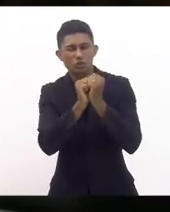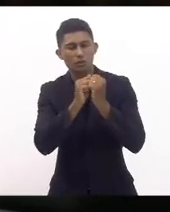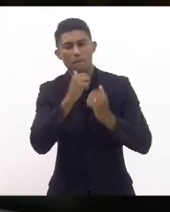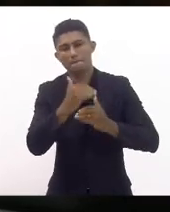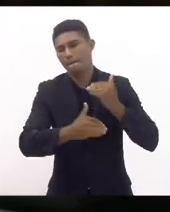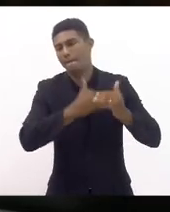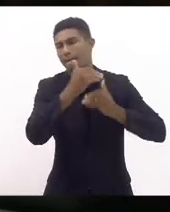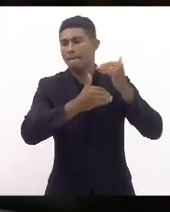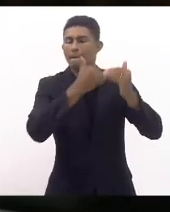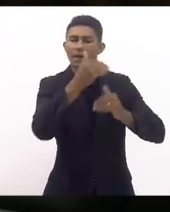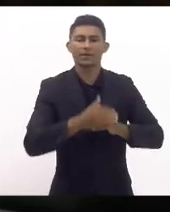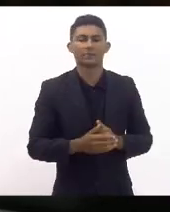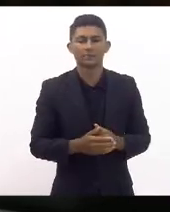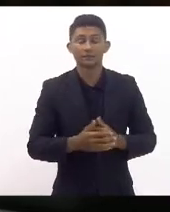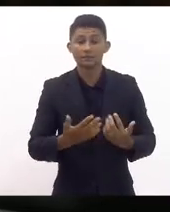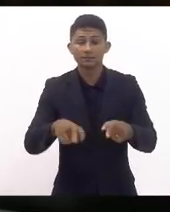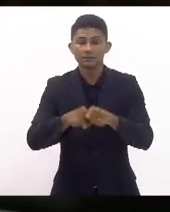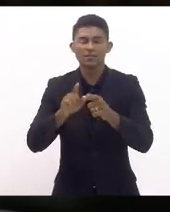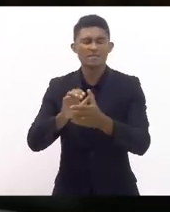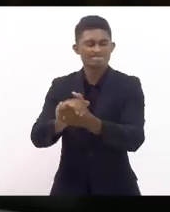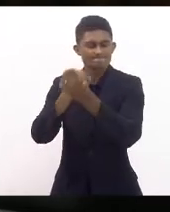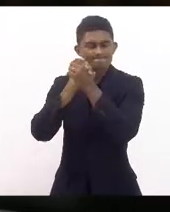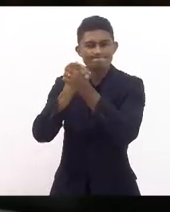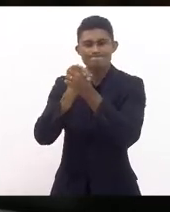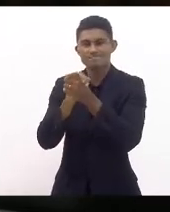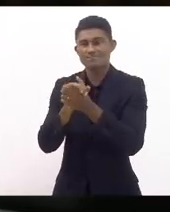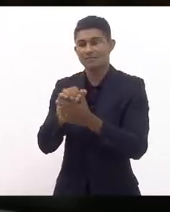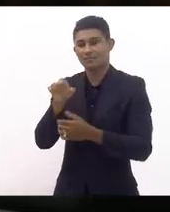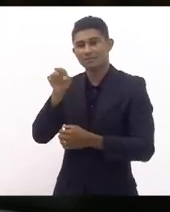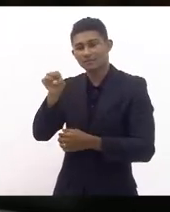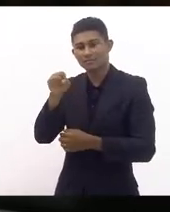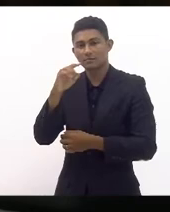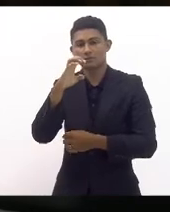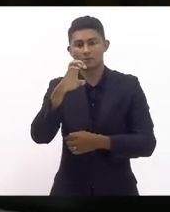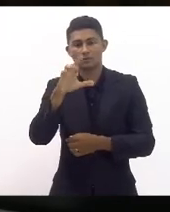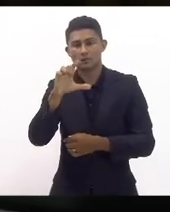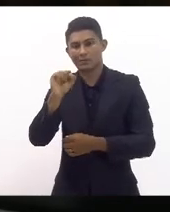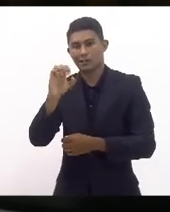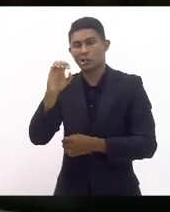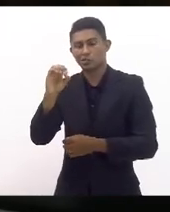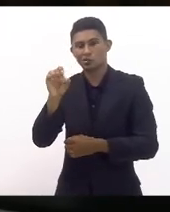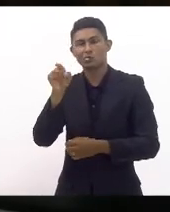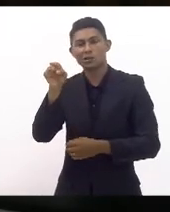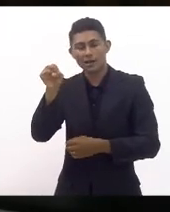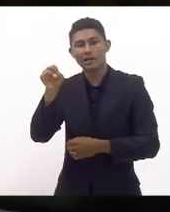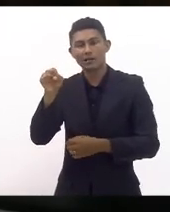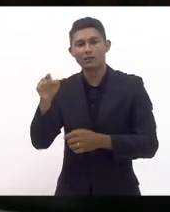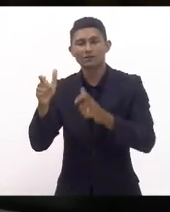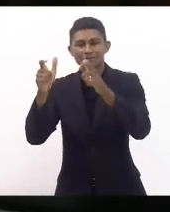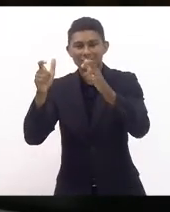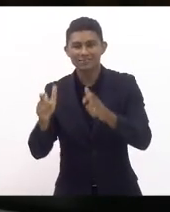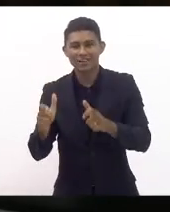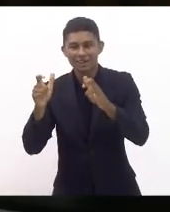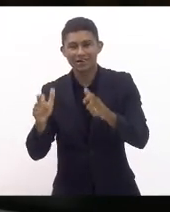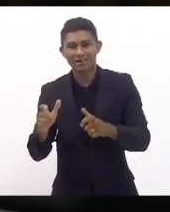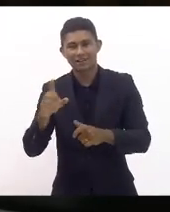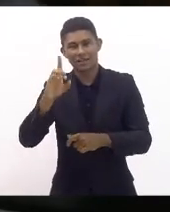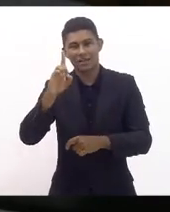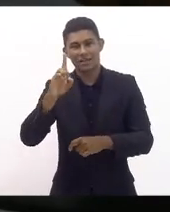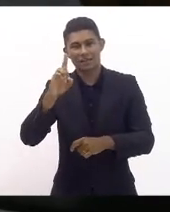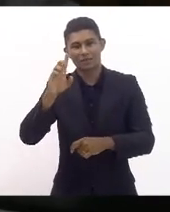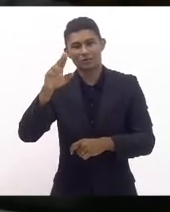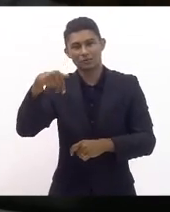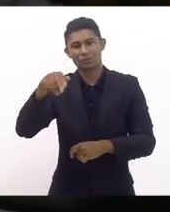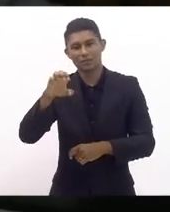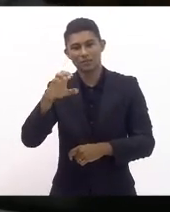Queria cumprimentar o Celso Alba, do município de Duque de Caxias, e queria te dizer, Celso, assim